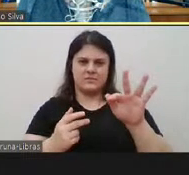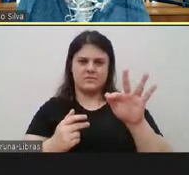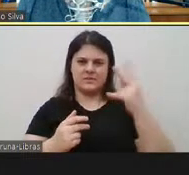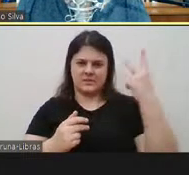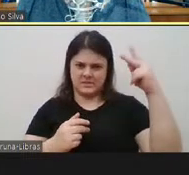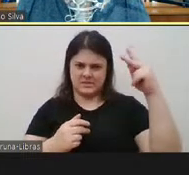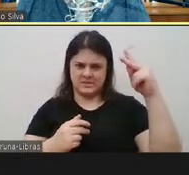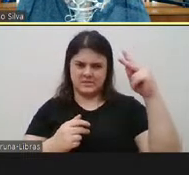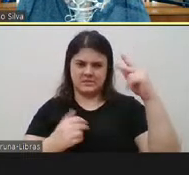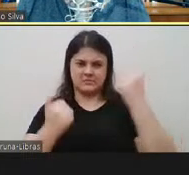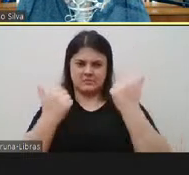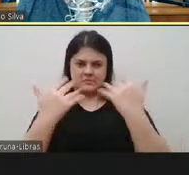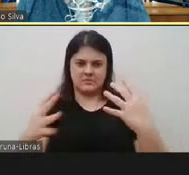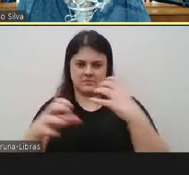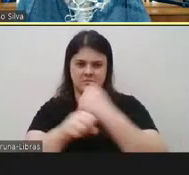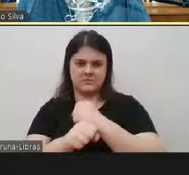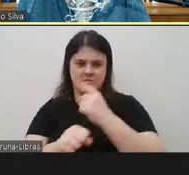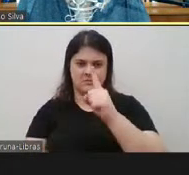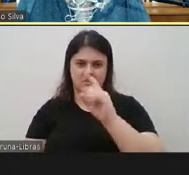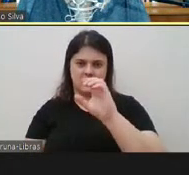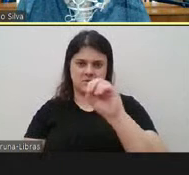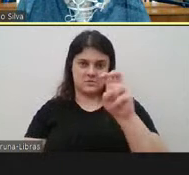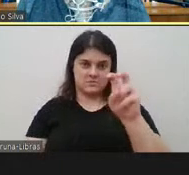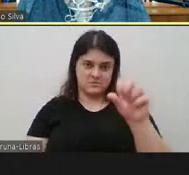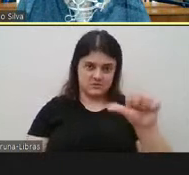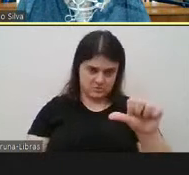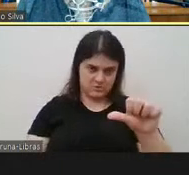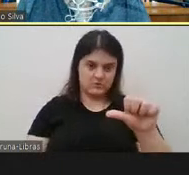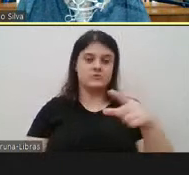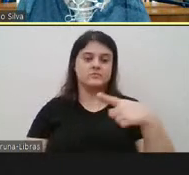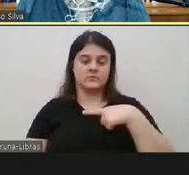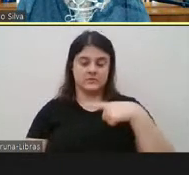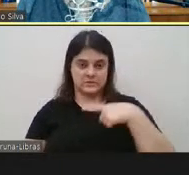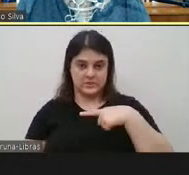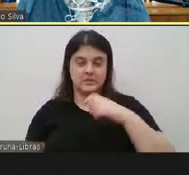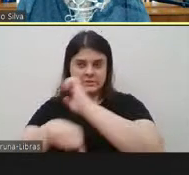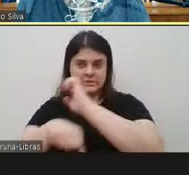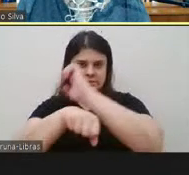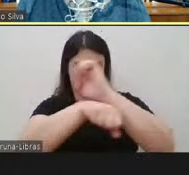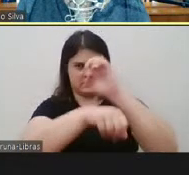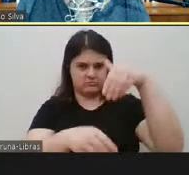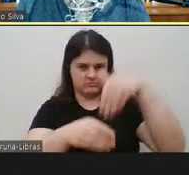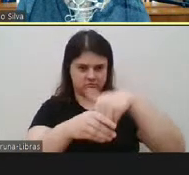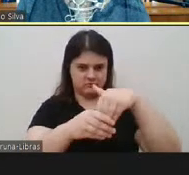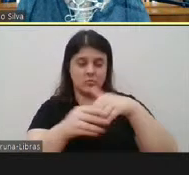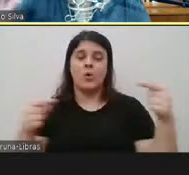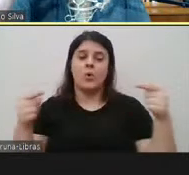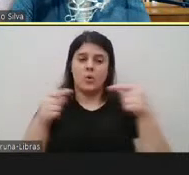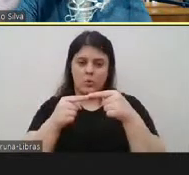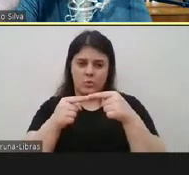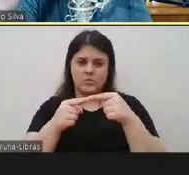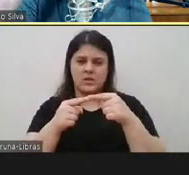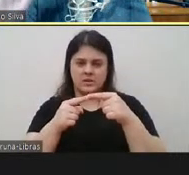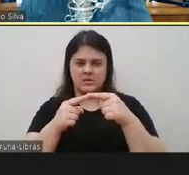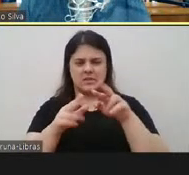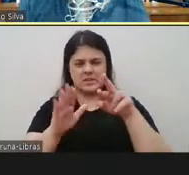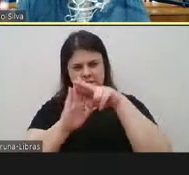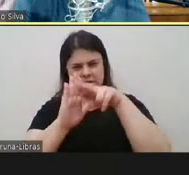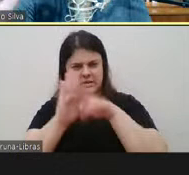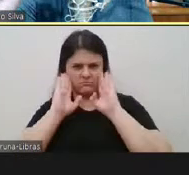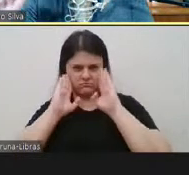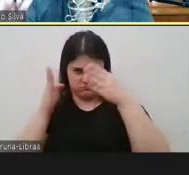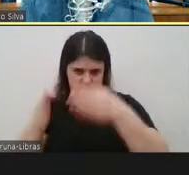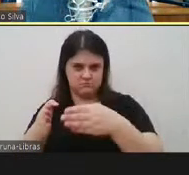Distrital do DF 1.059 deputados estaduais eleitos no seus status lógica parecida com essa aqui embora a regra Seja mais